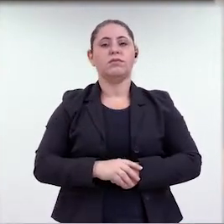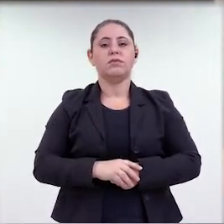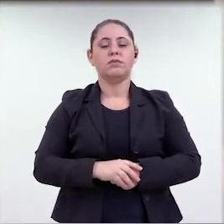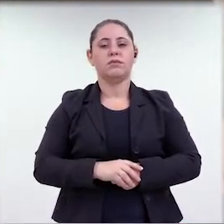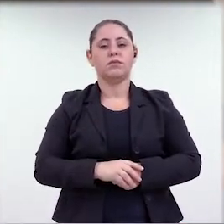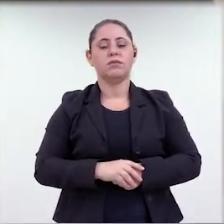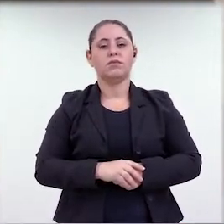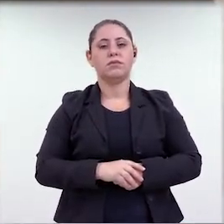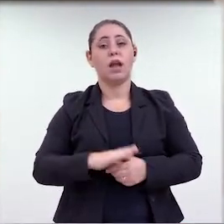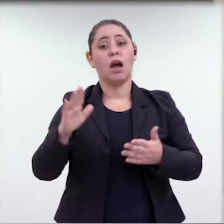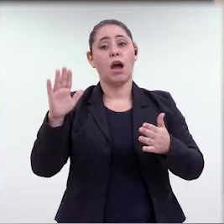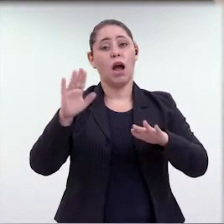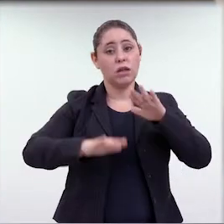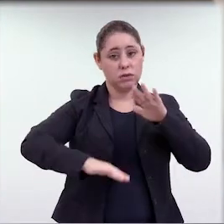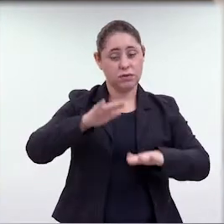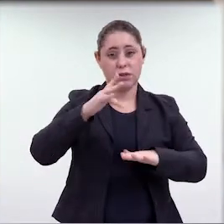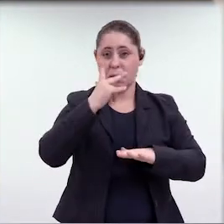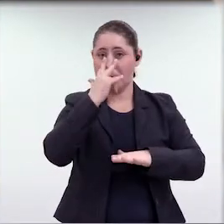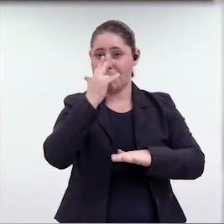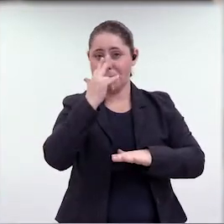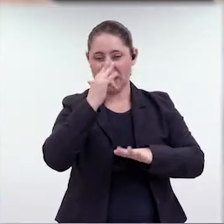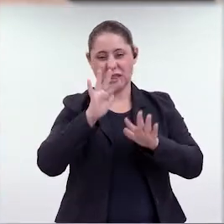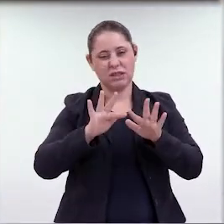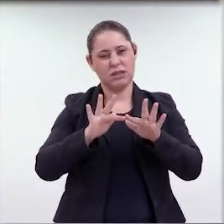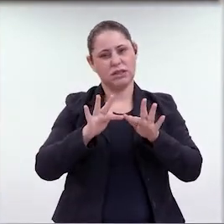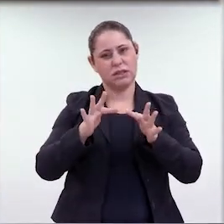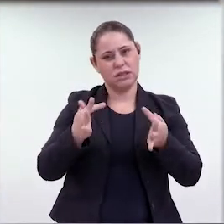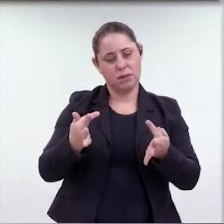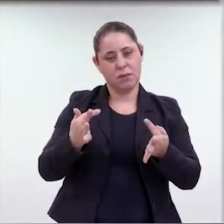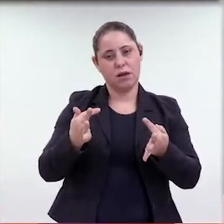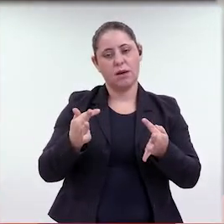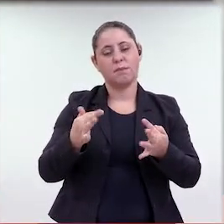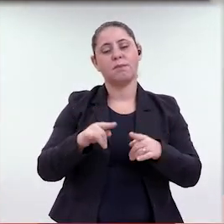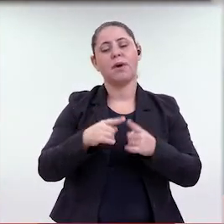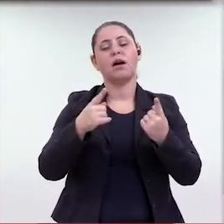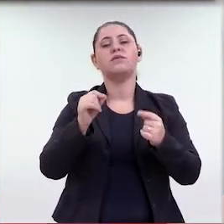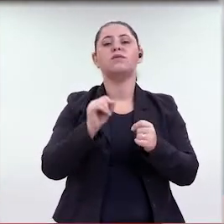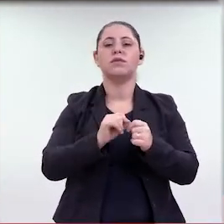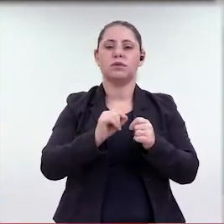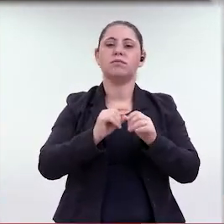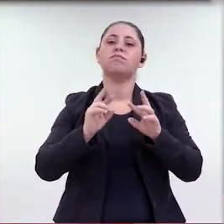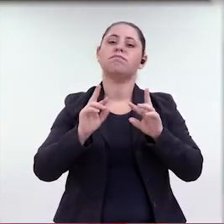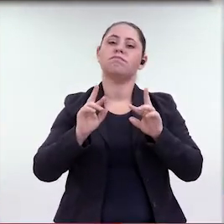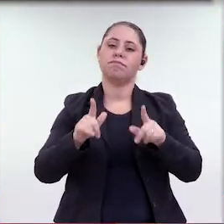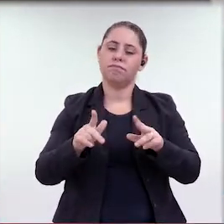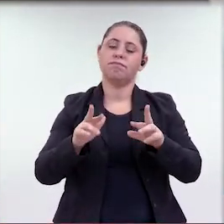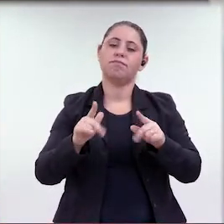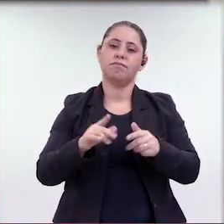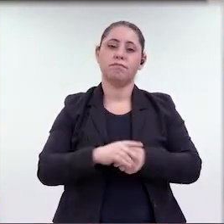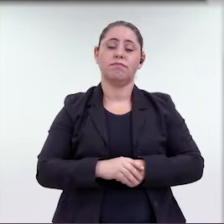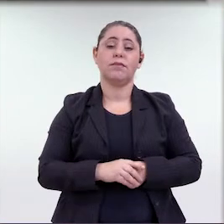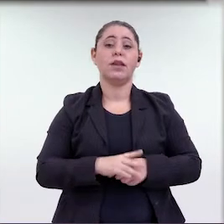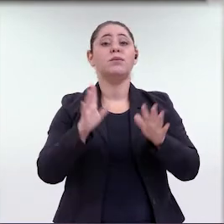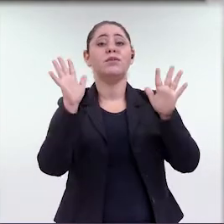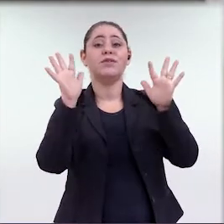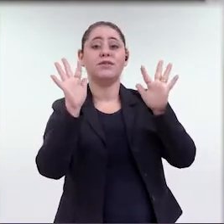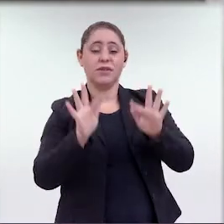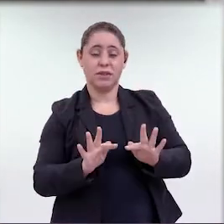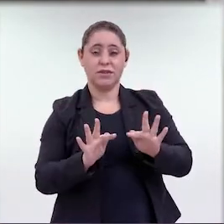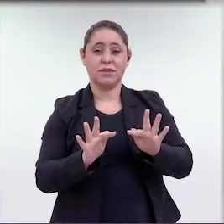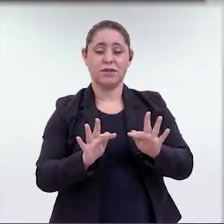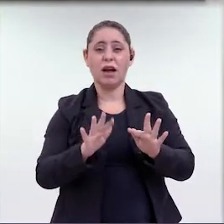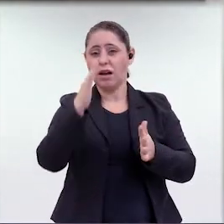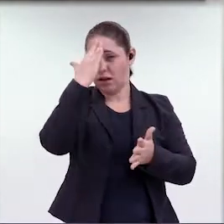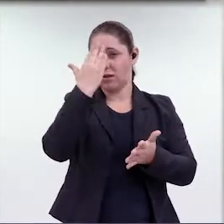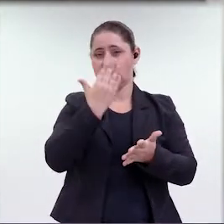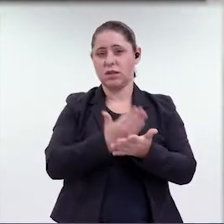Às vezes, parecem coisas simples, mas que fazem muita diferença no dia a dia. Fazem. E para a gente finalizar, eu acredito que não